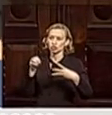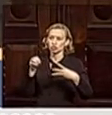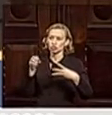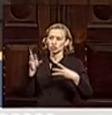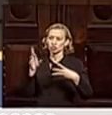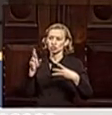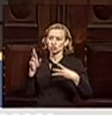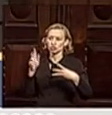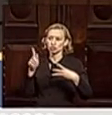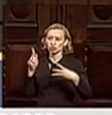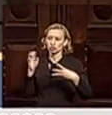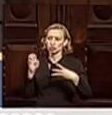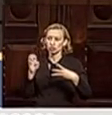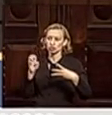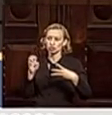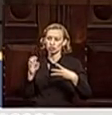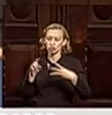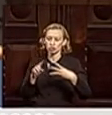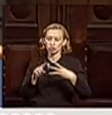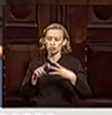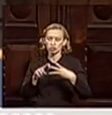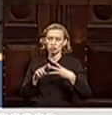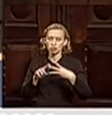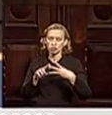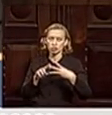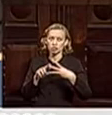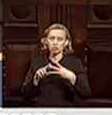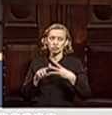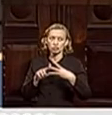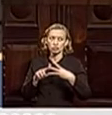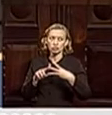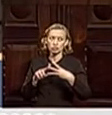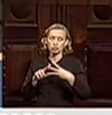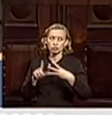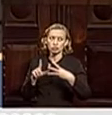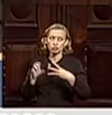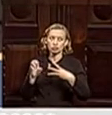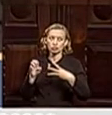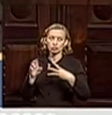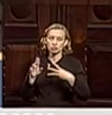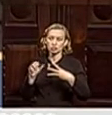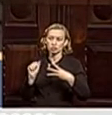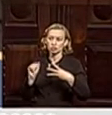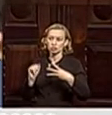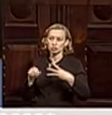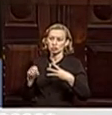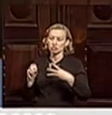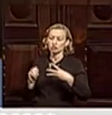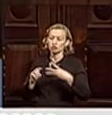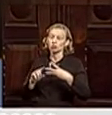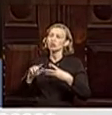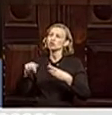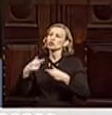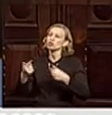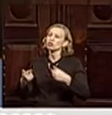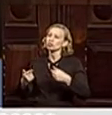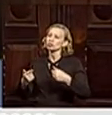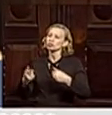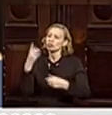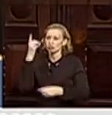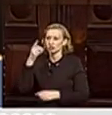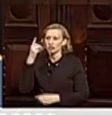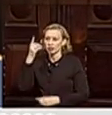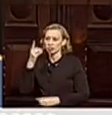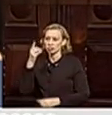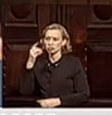Me indignei porque, além de faltar com a verdade sobre as dificuldades que foram encontradas pela